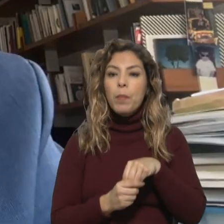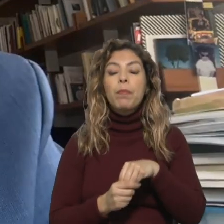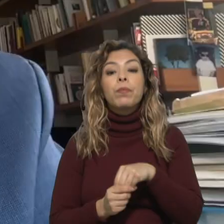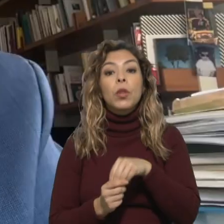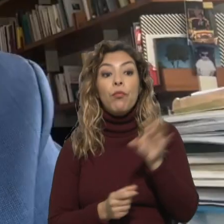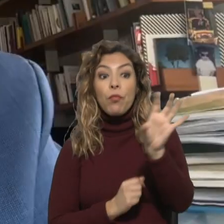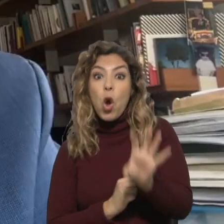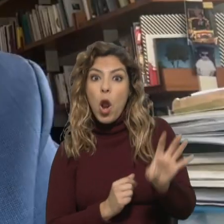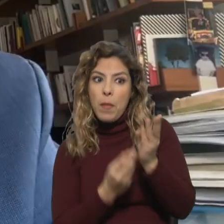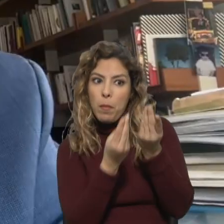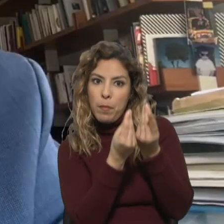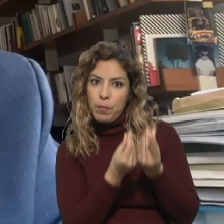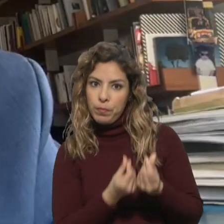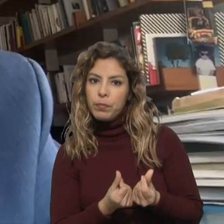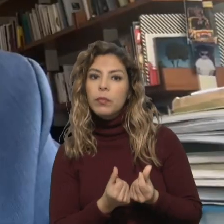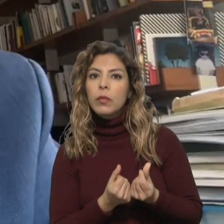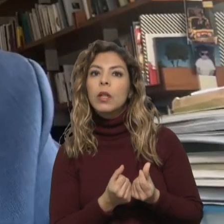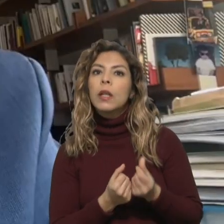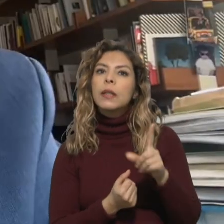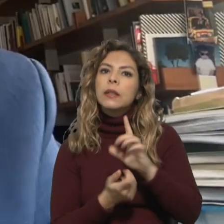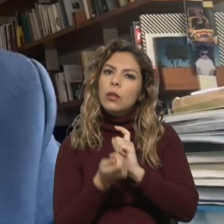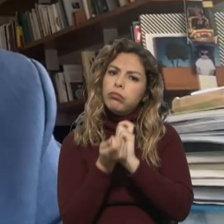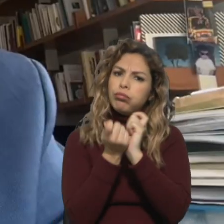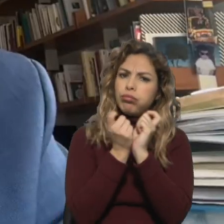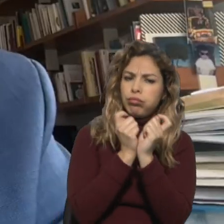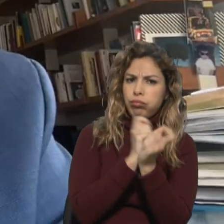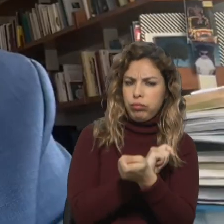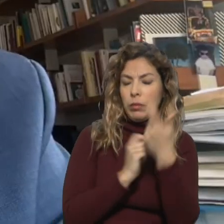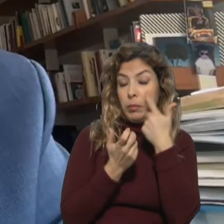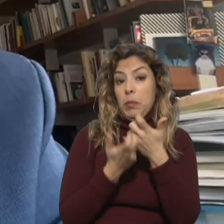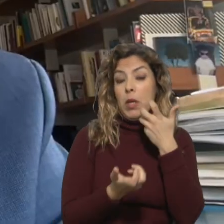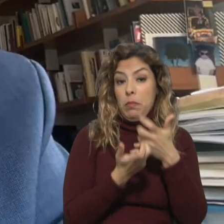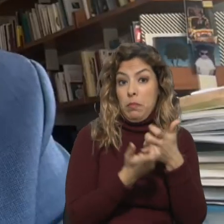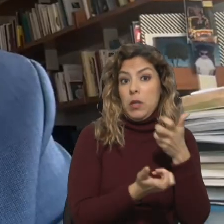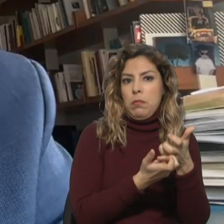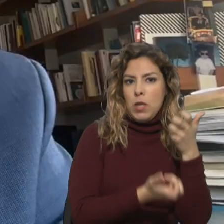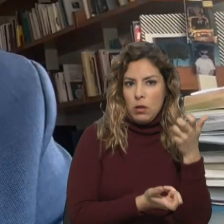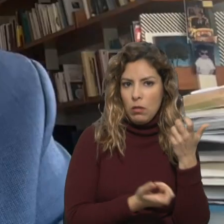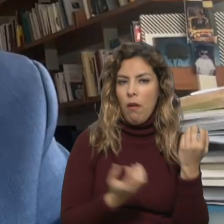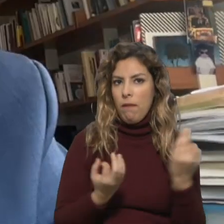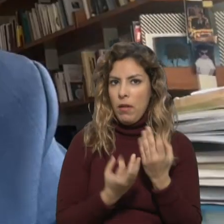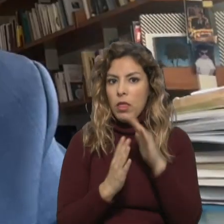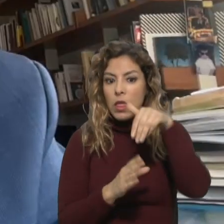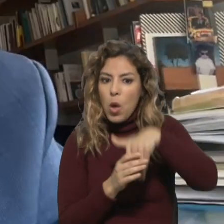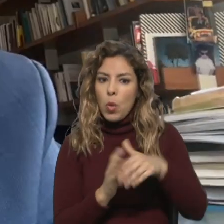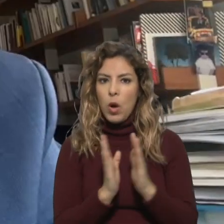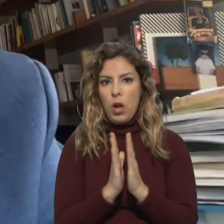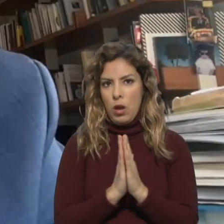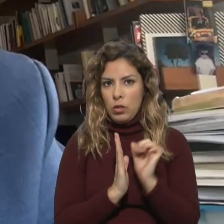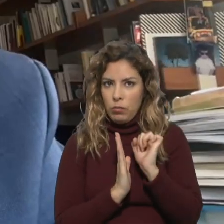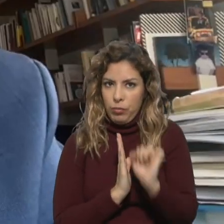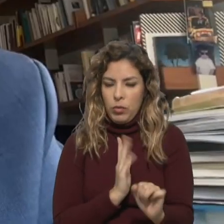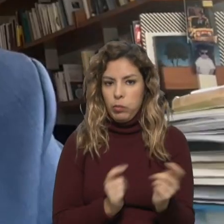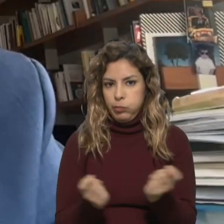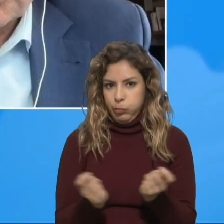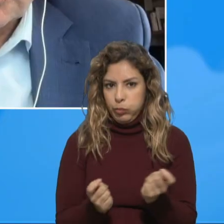estilo que claramente marcou transformações significativas, ainda em curso, na própria governação da Igreja.